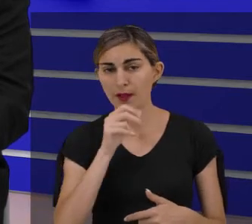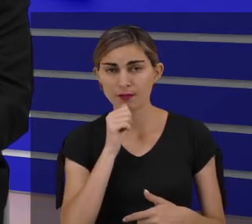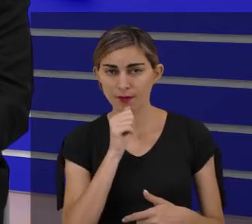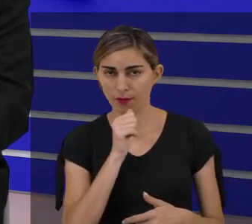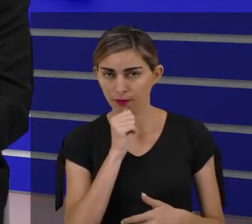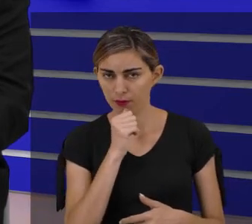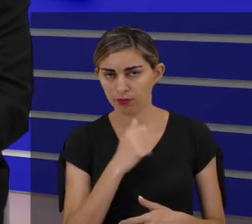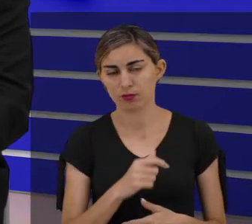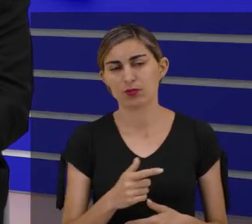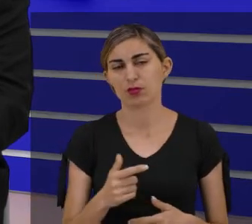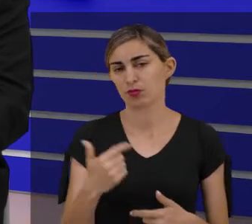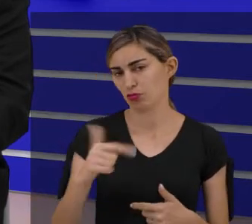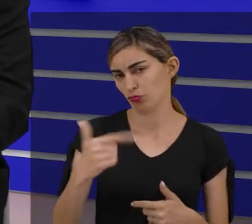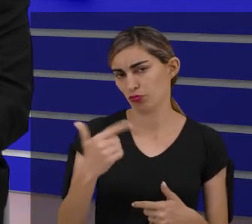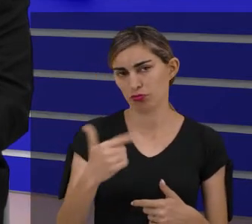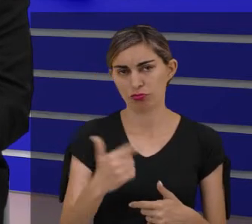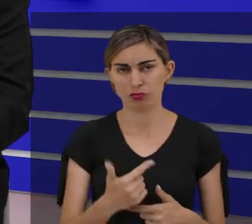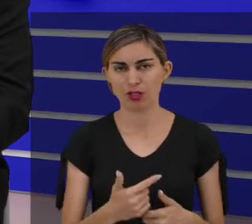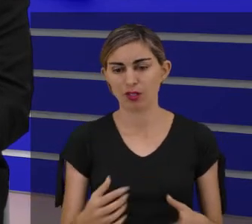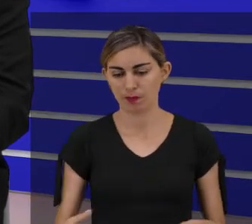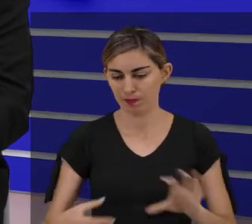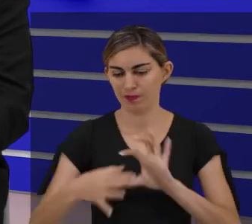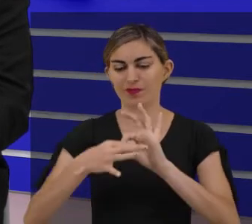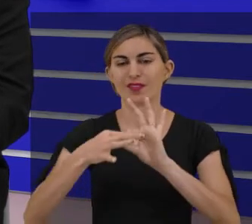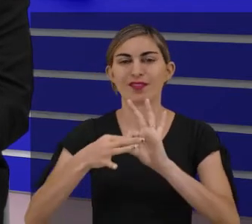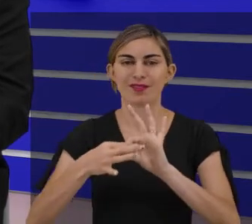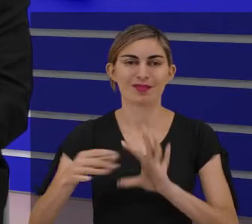ainda não existe uma